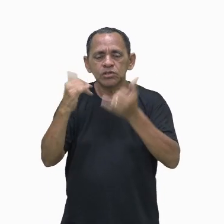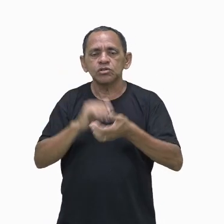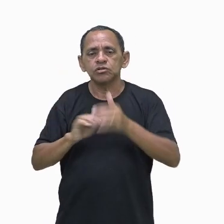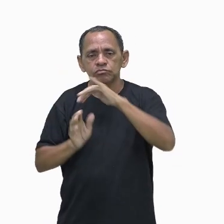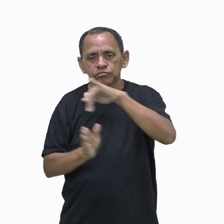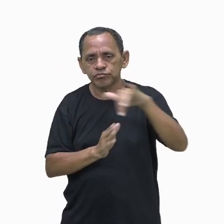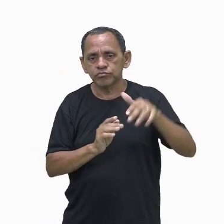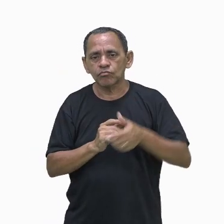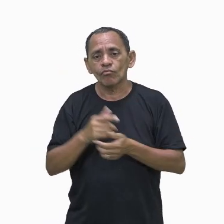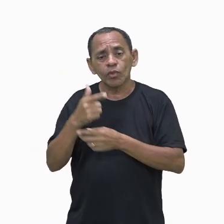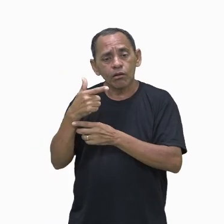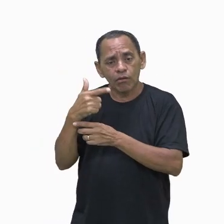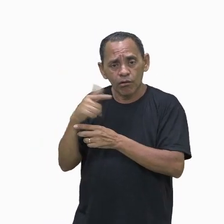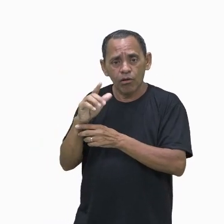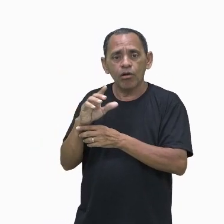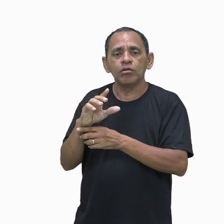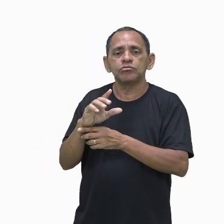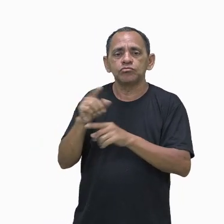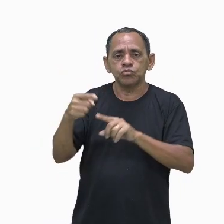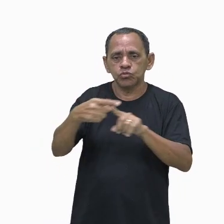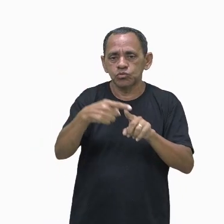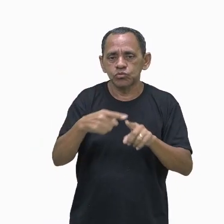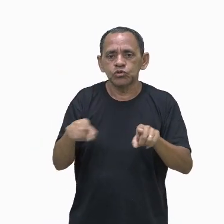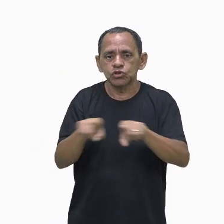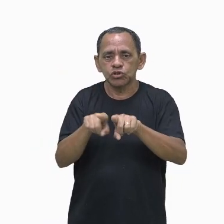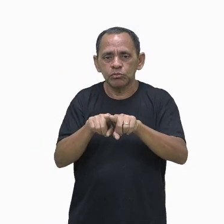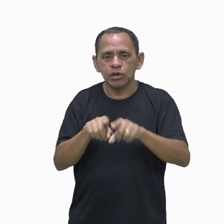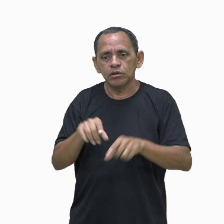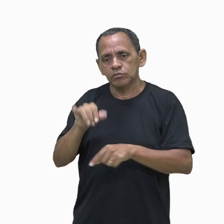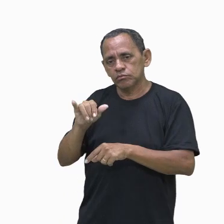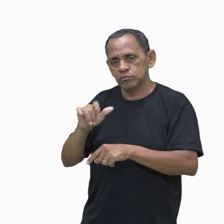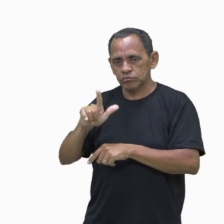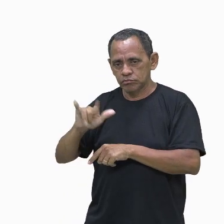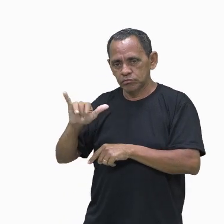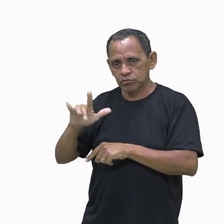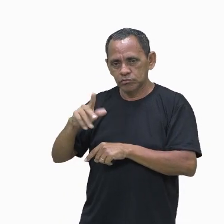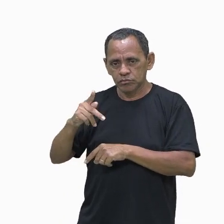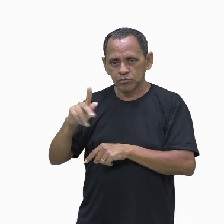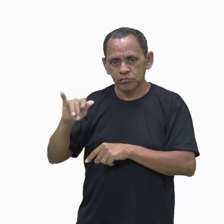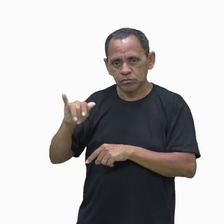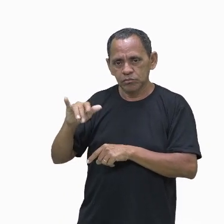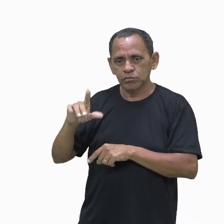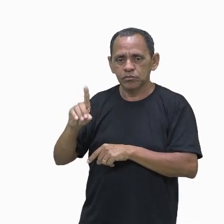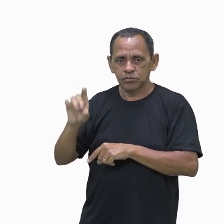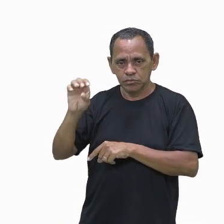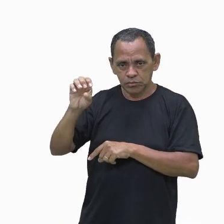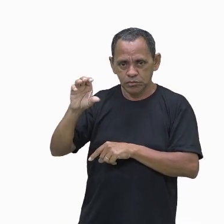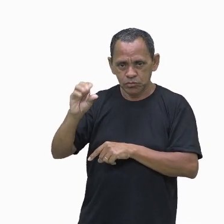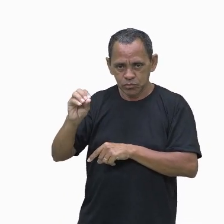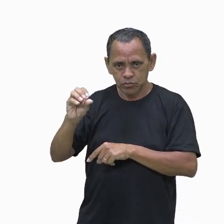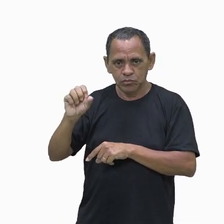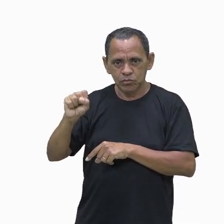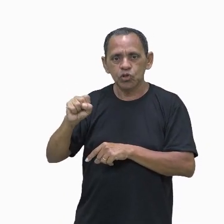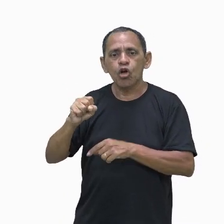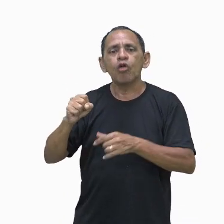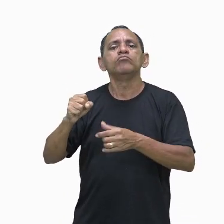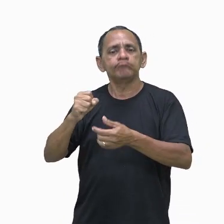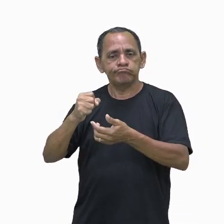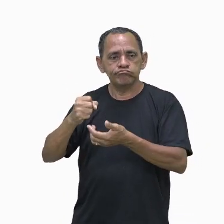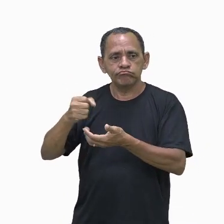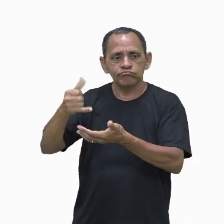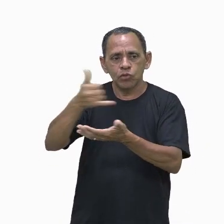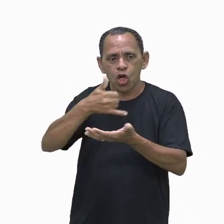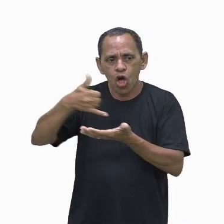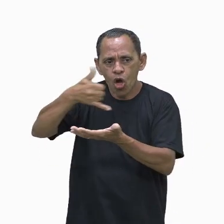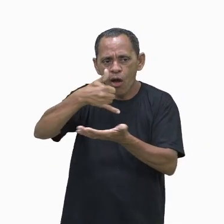de outro componente importante aqui, que são os lipídios, né, conhecidos como óleos e gorduras, né, são moléculas formadas